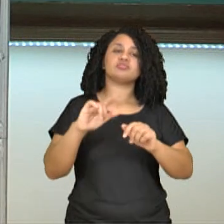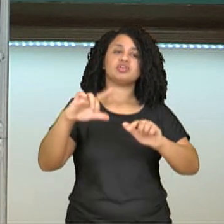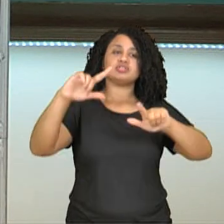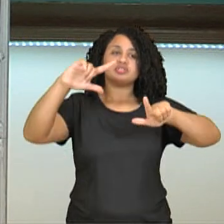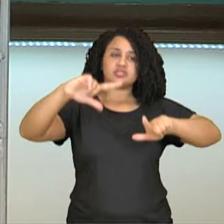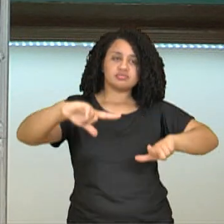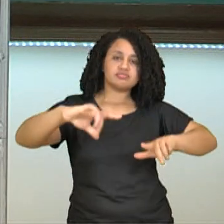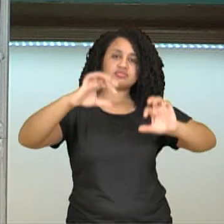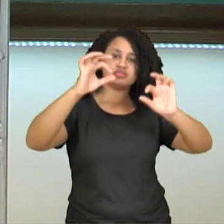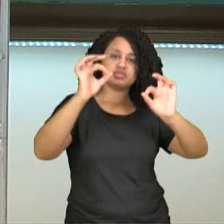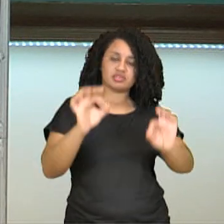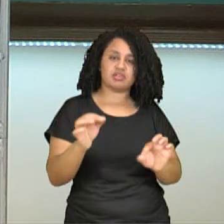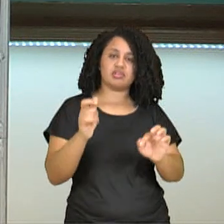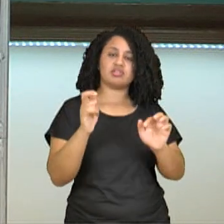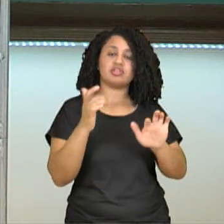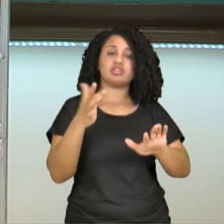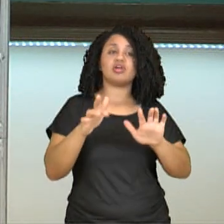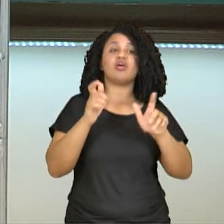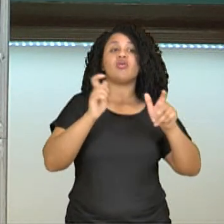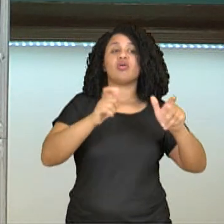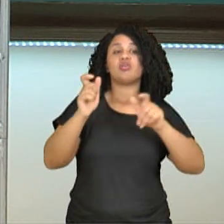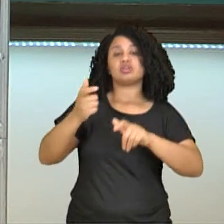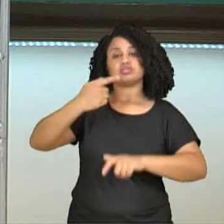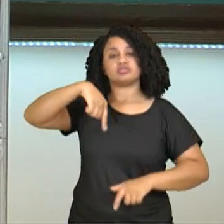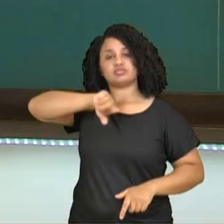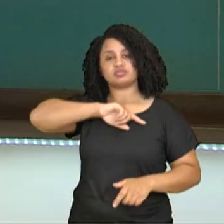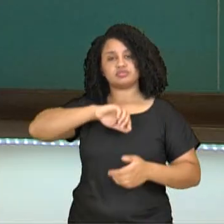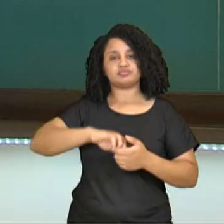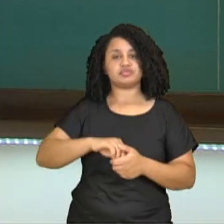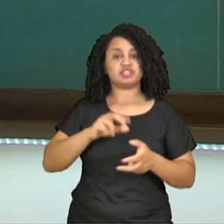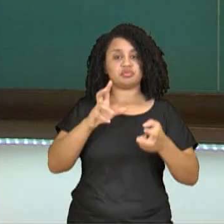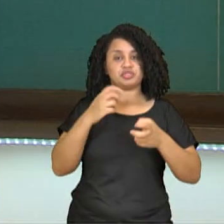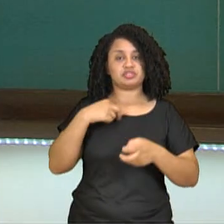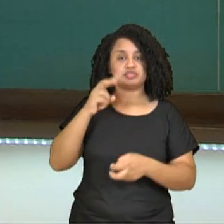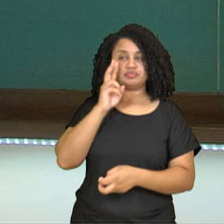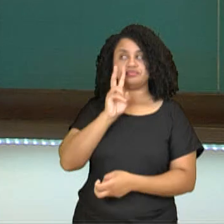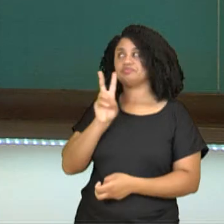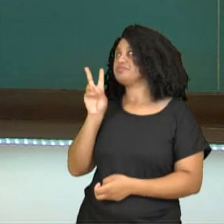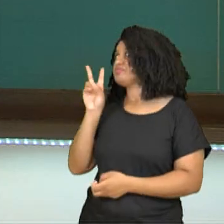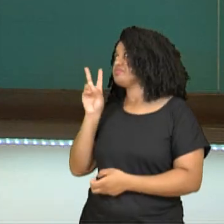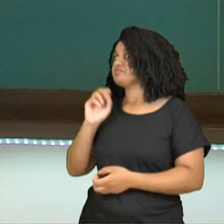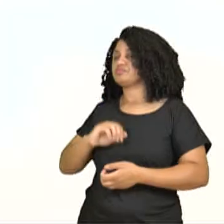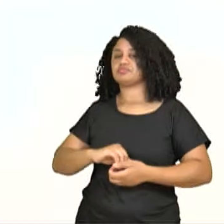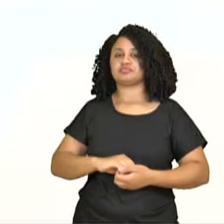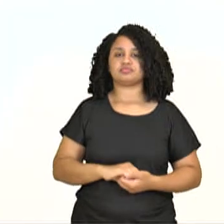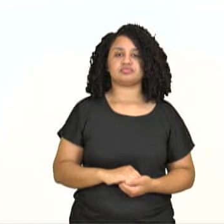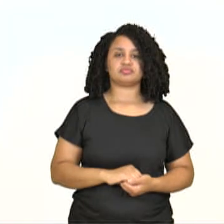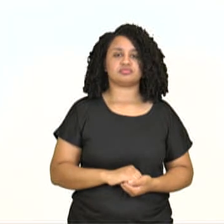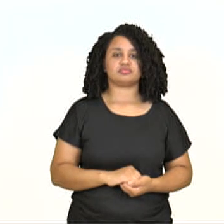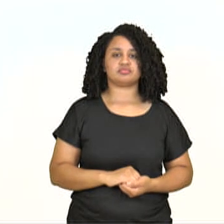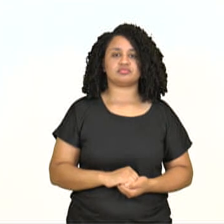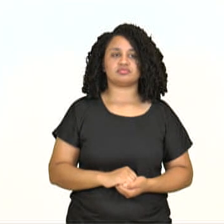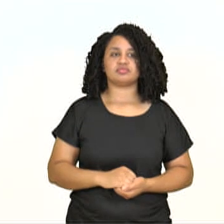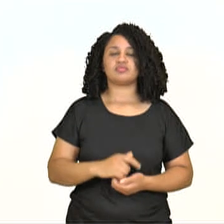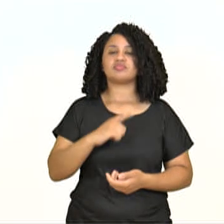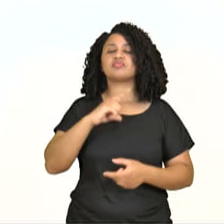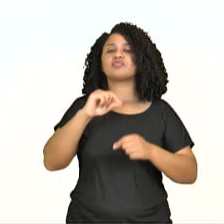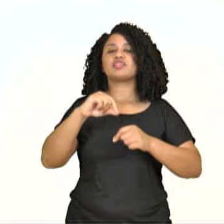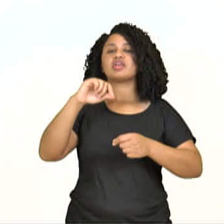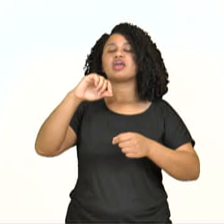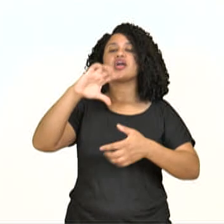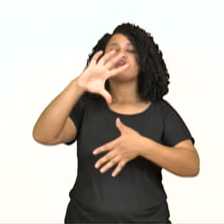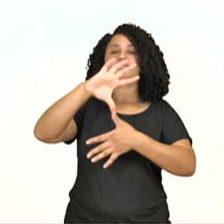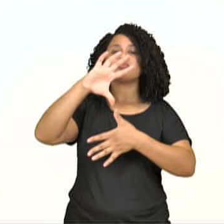em relação a onde nós estejamos. Olha na tela aqui este mapa da América do Sul. E olha